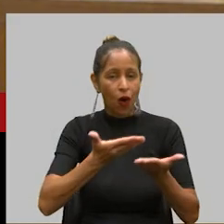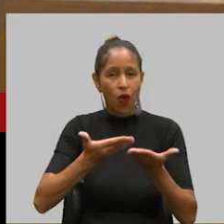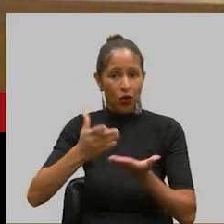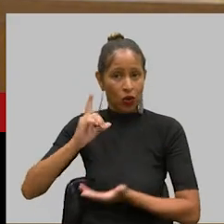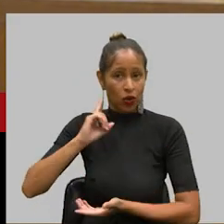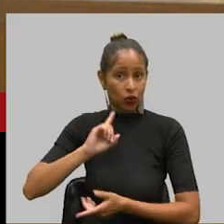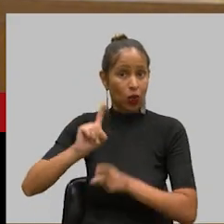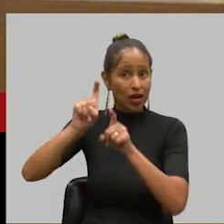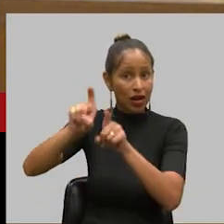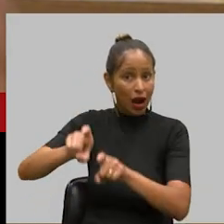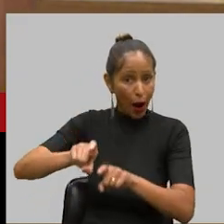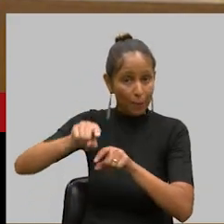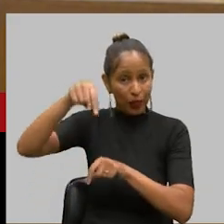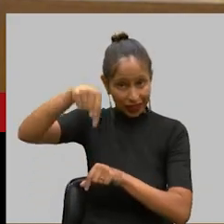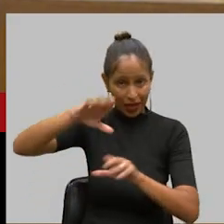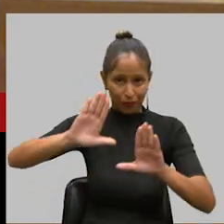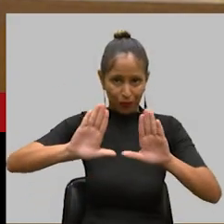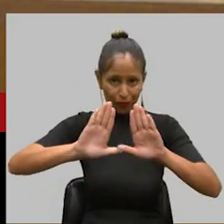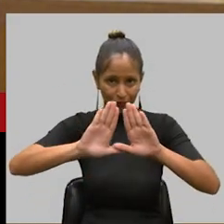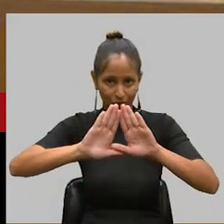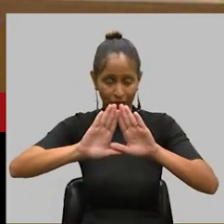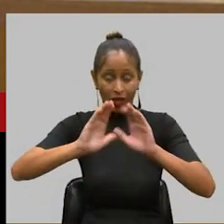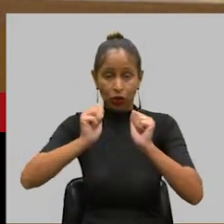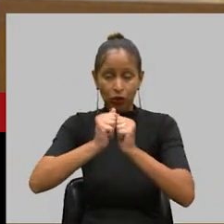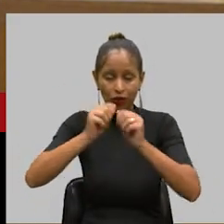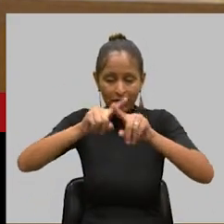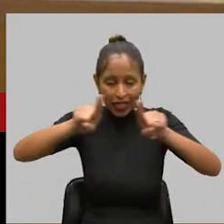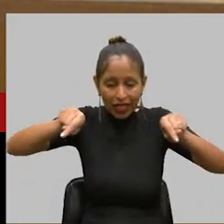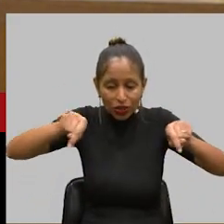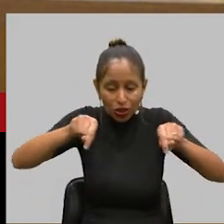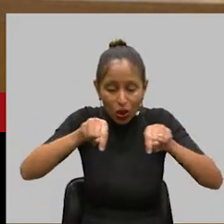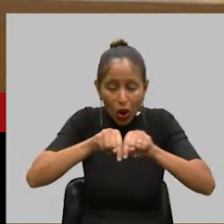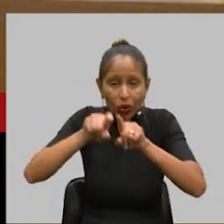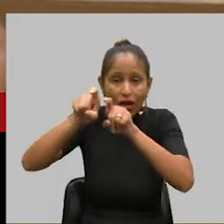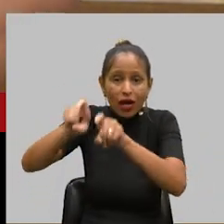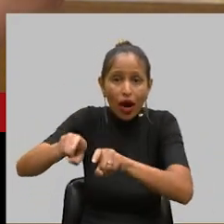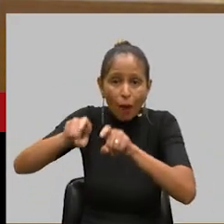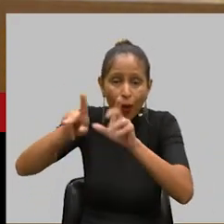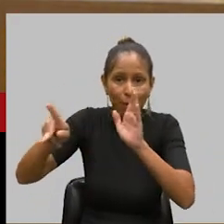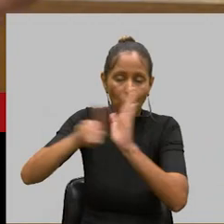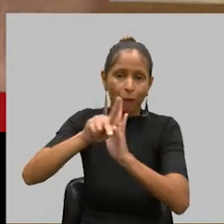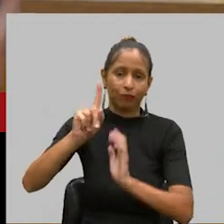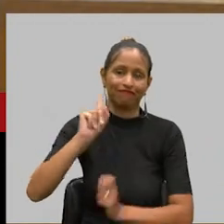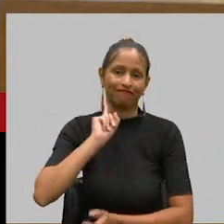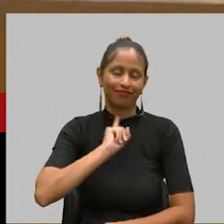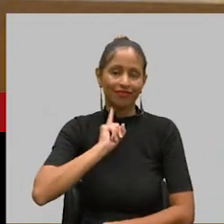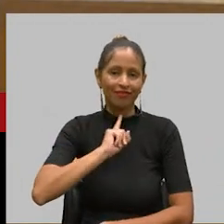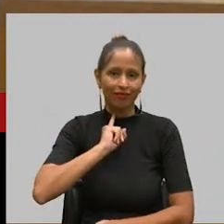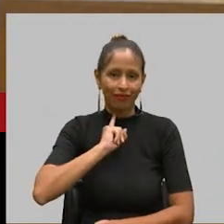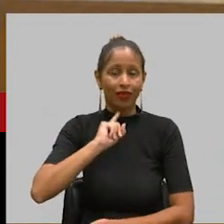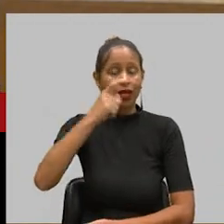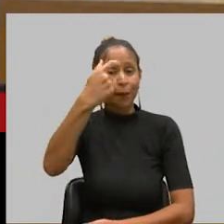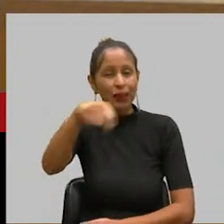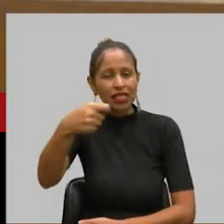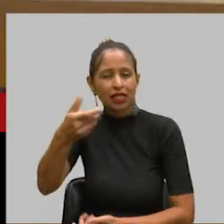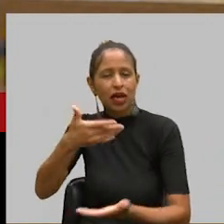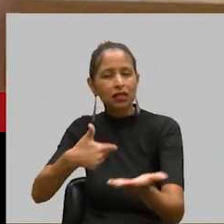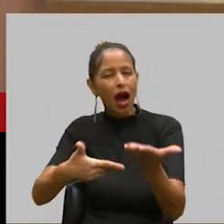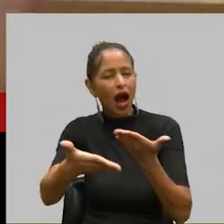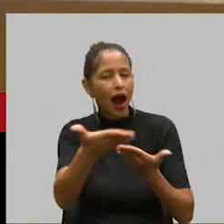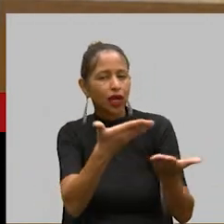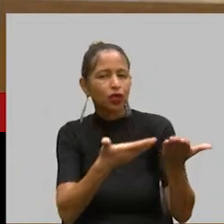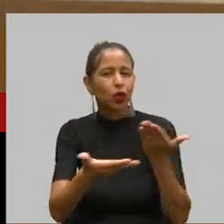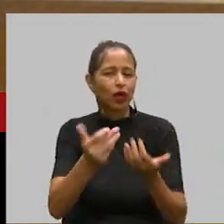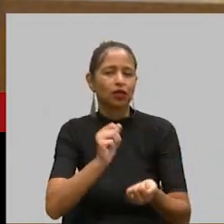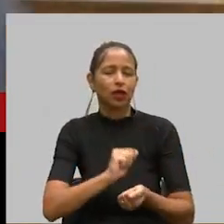que existe aqui na na Assembleia com o território da Educação do campo que tá na rede mineira então precisa ter essa articulação